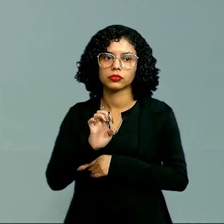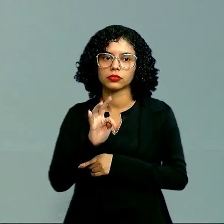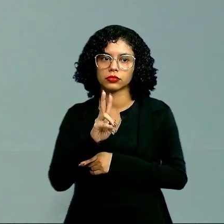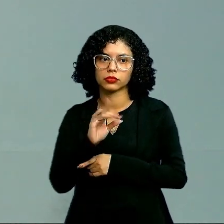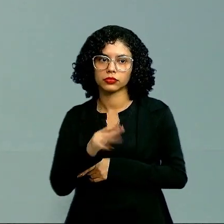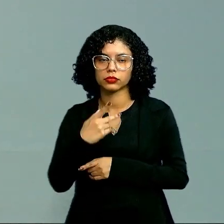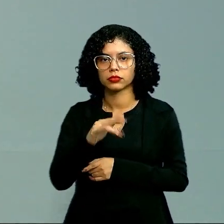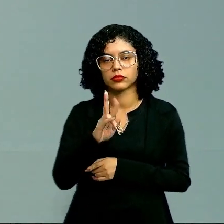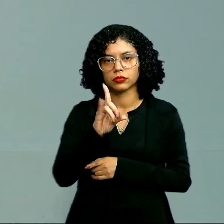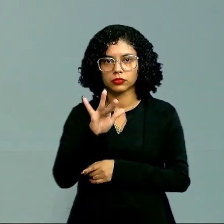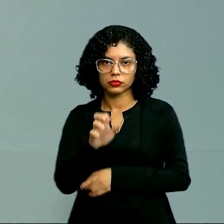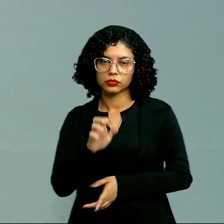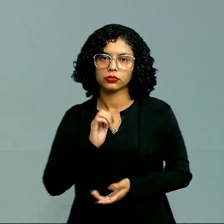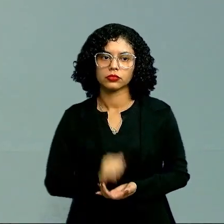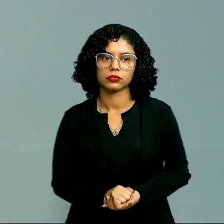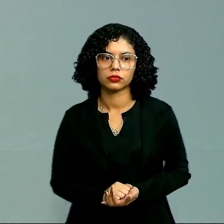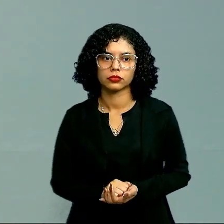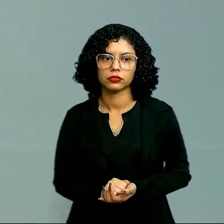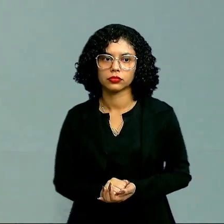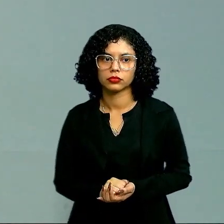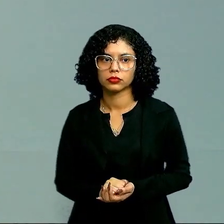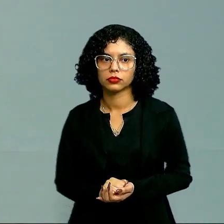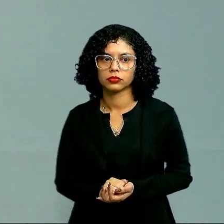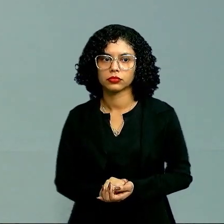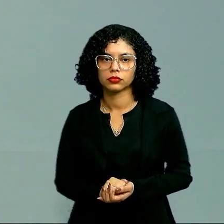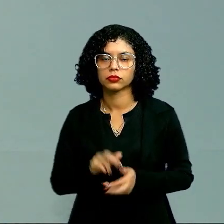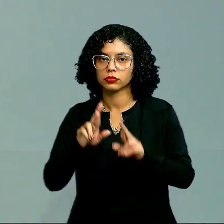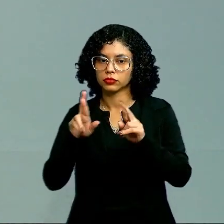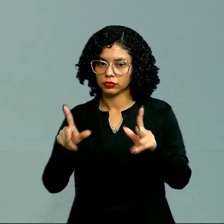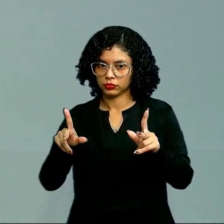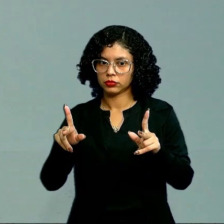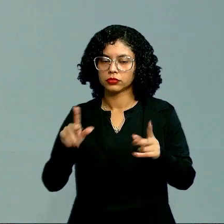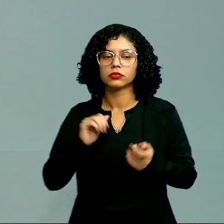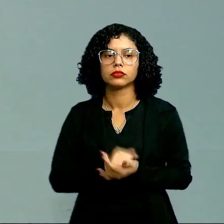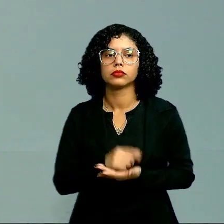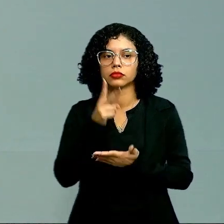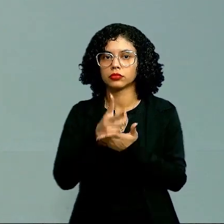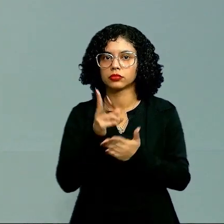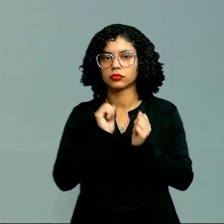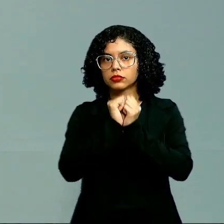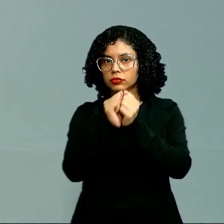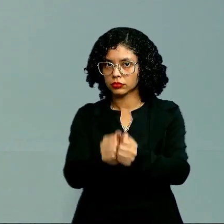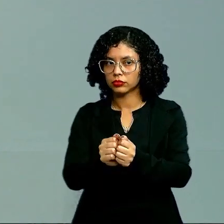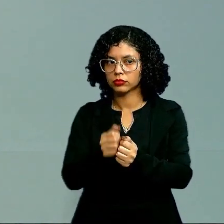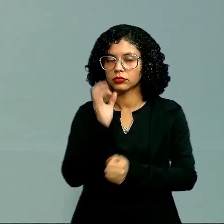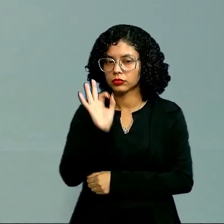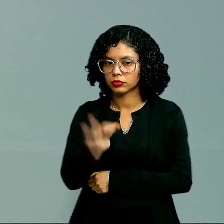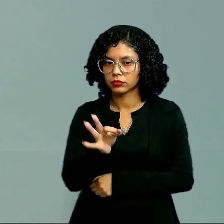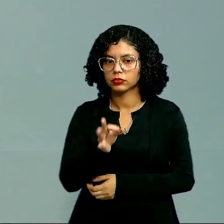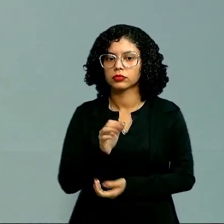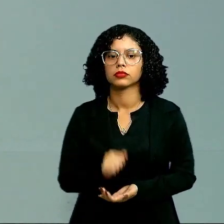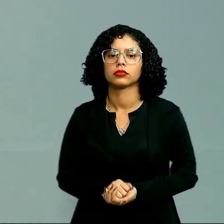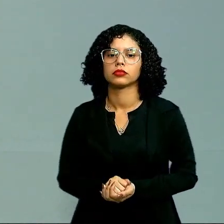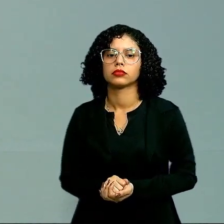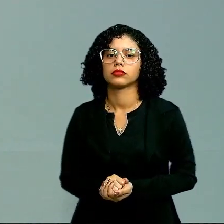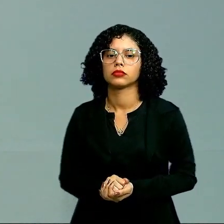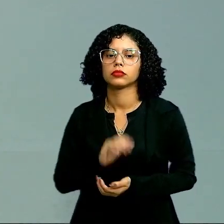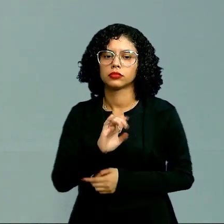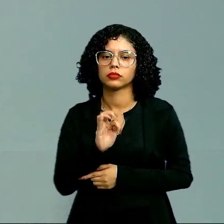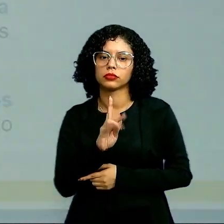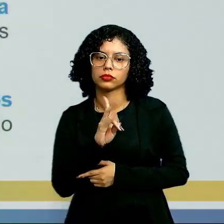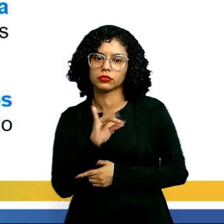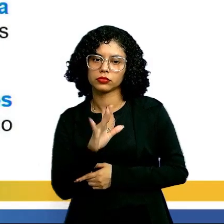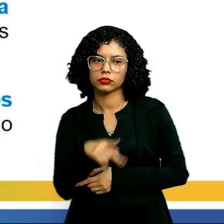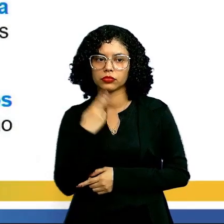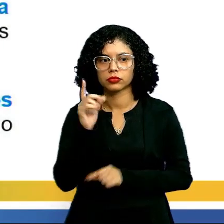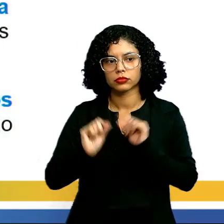estatística e a probabilidade, elas são bem diferentes, mas sempre trabalham juntas, certo? Então a estatística, ela